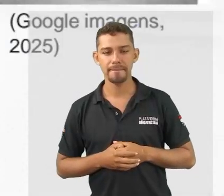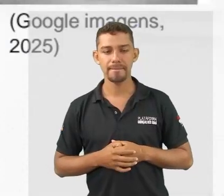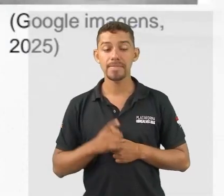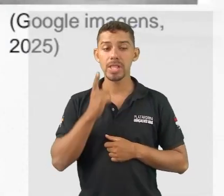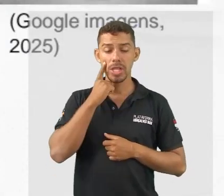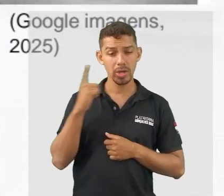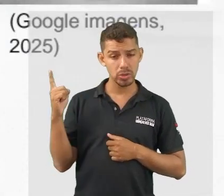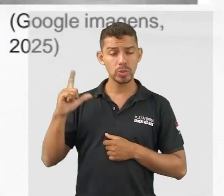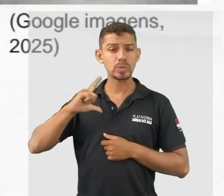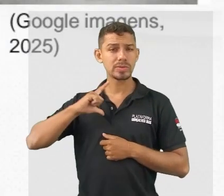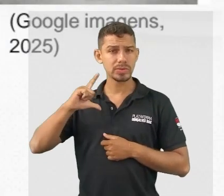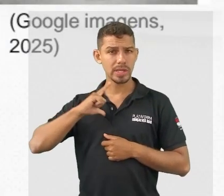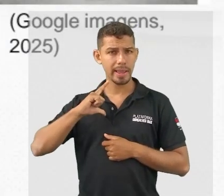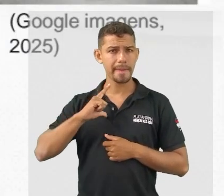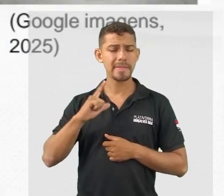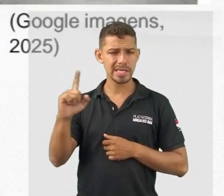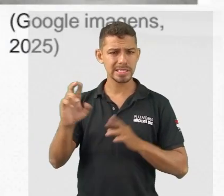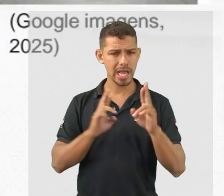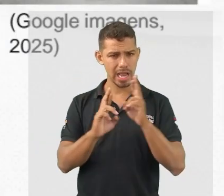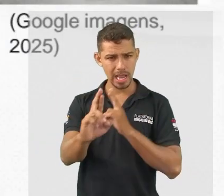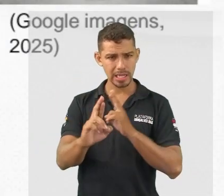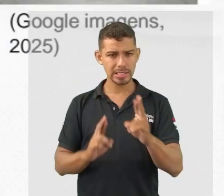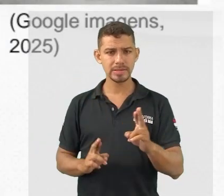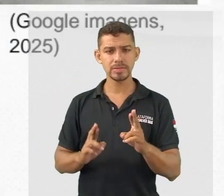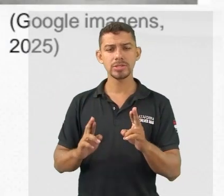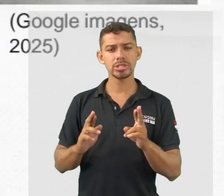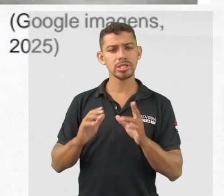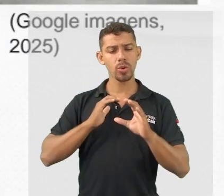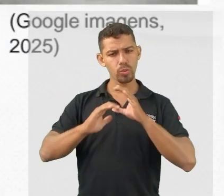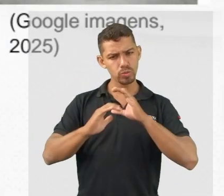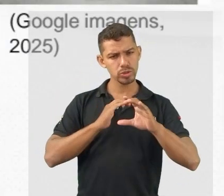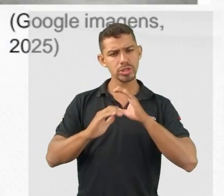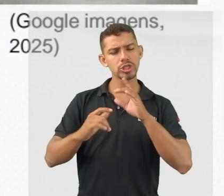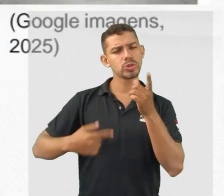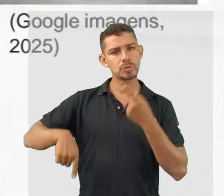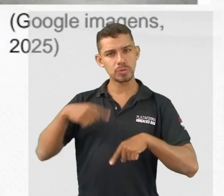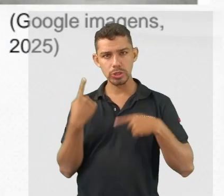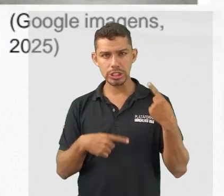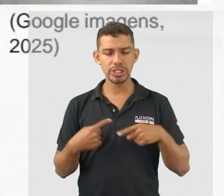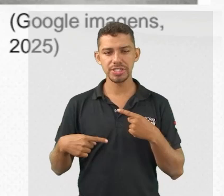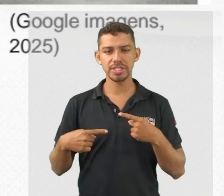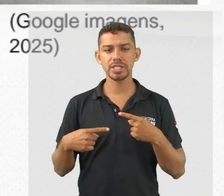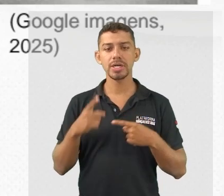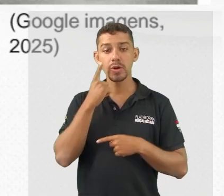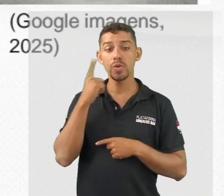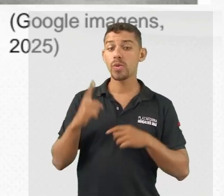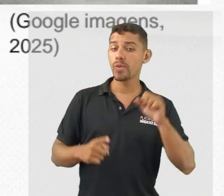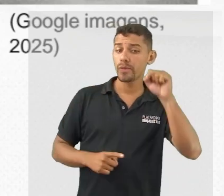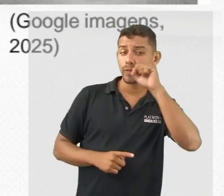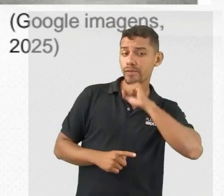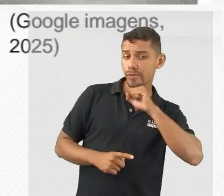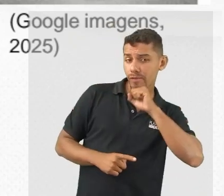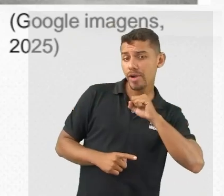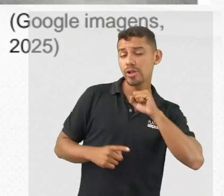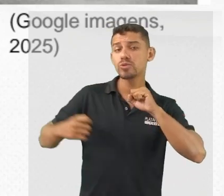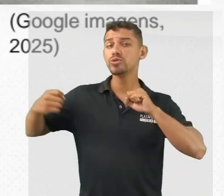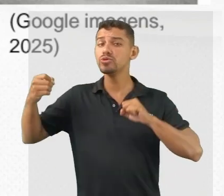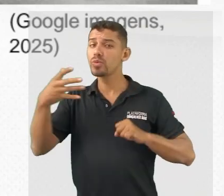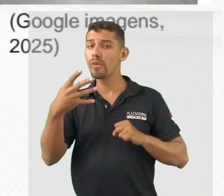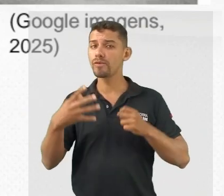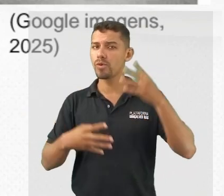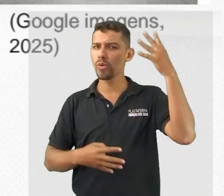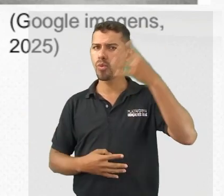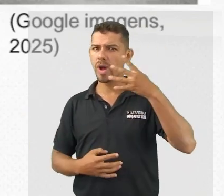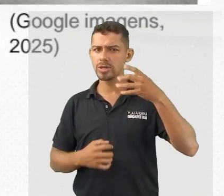Então a gente tem aqui essa relação entre meio de comunicação e política, o velho e o novo quarto poder. Você já